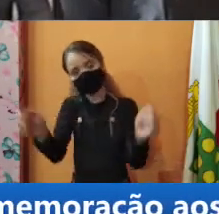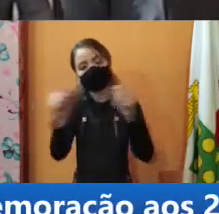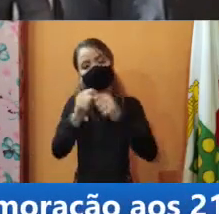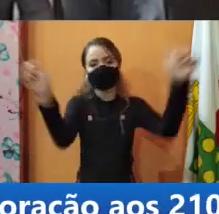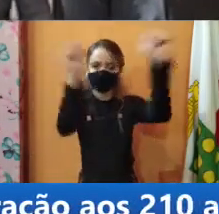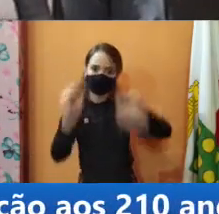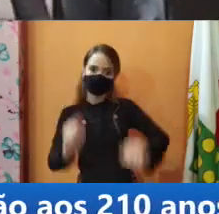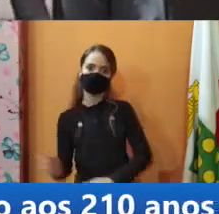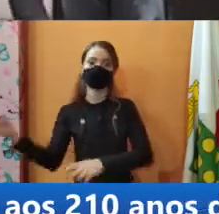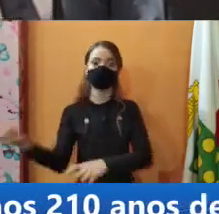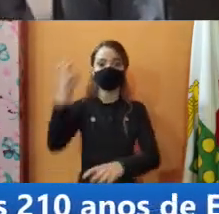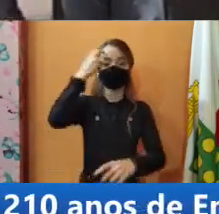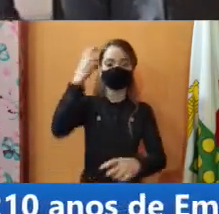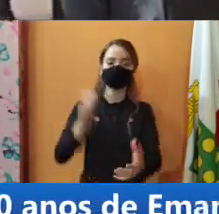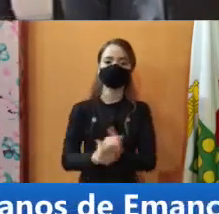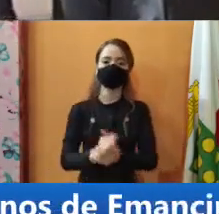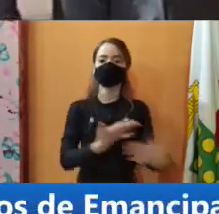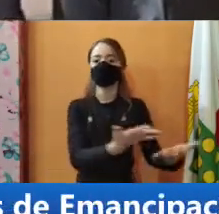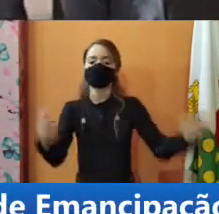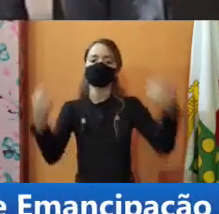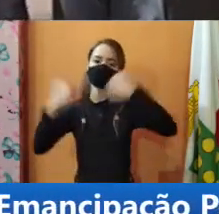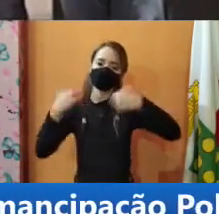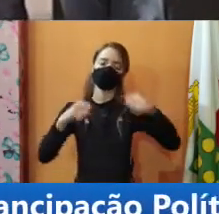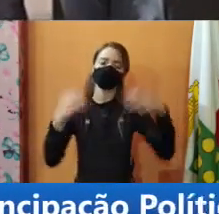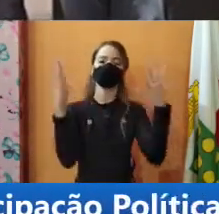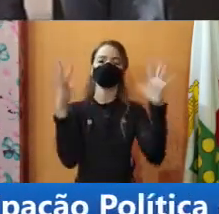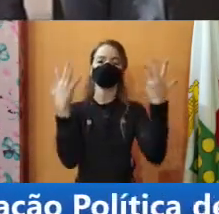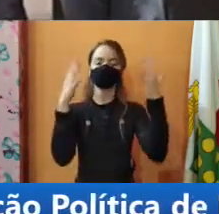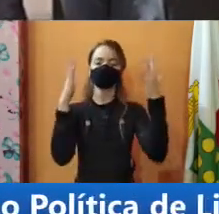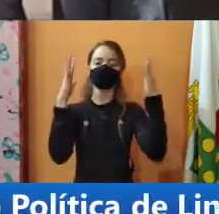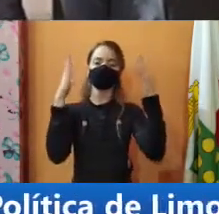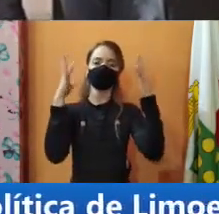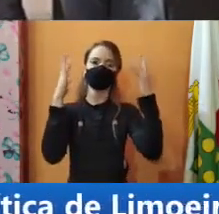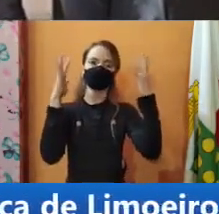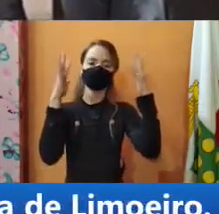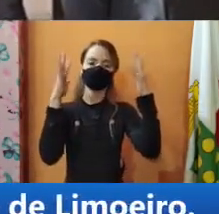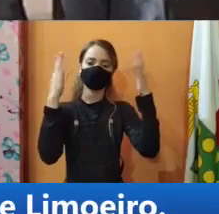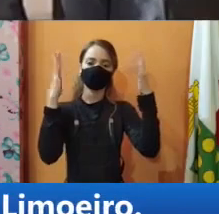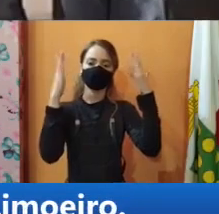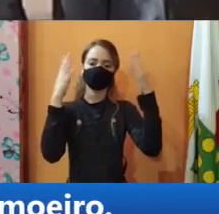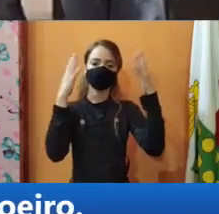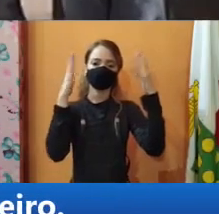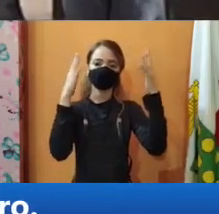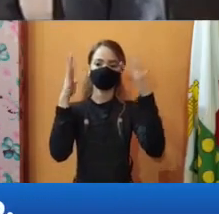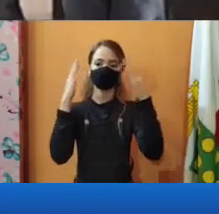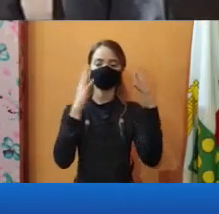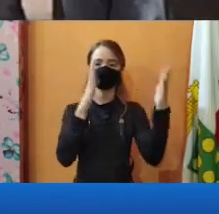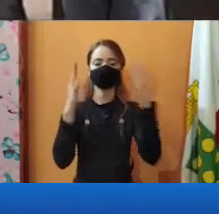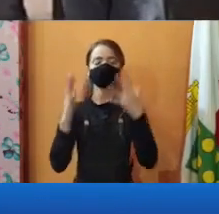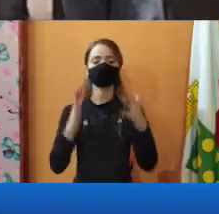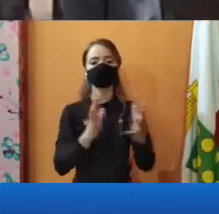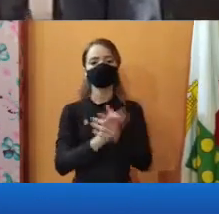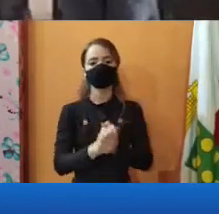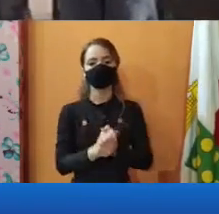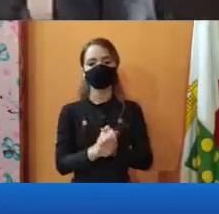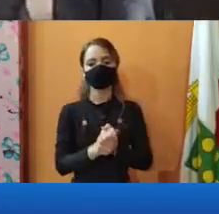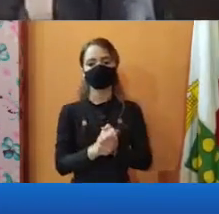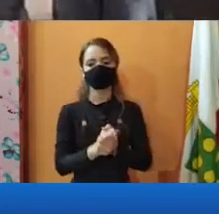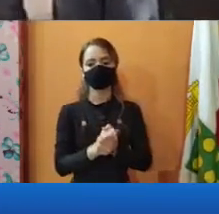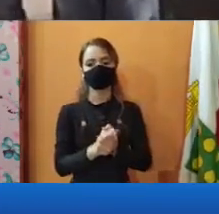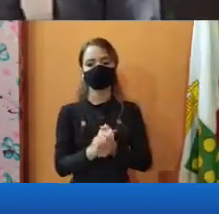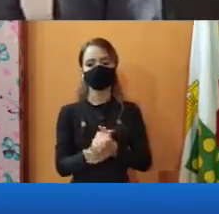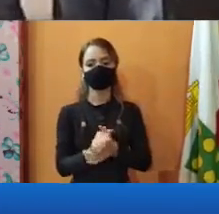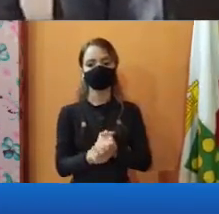e vamos fazer cultura. É isso que nós precisamos. Valeu, George Pestana, parabéns pela homenagem. Esse é um copo de leite, viu, Paulo